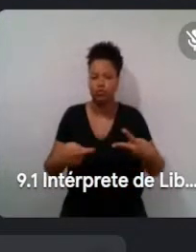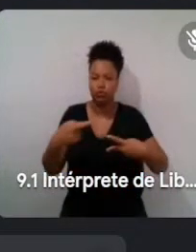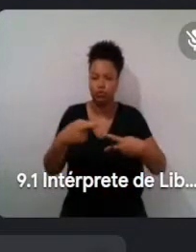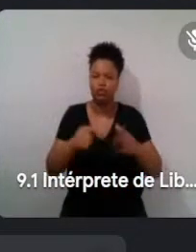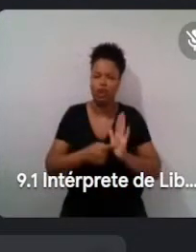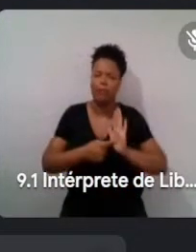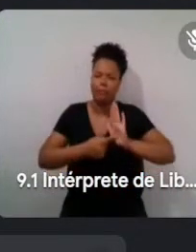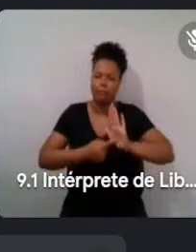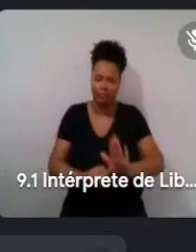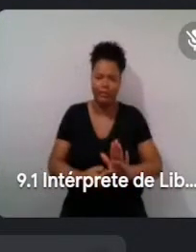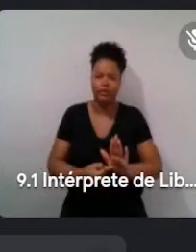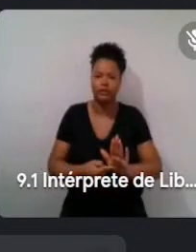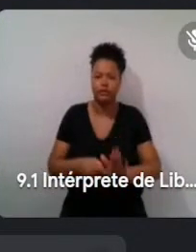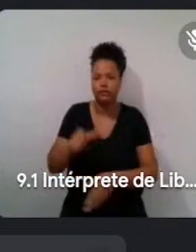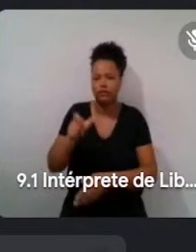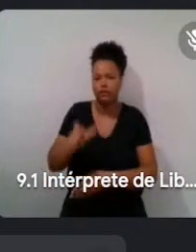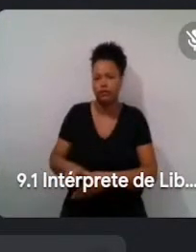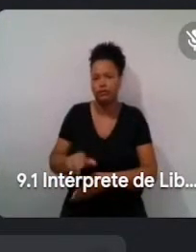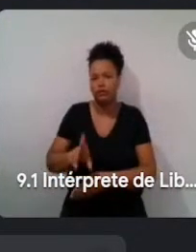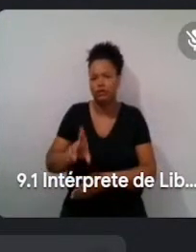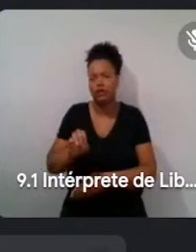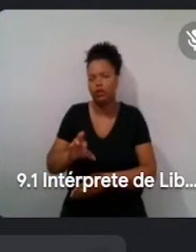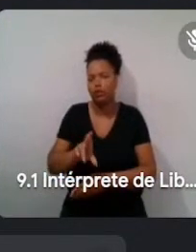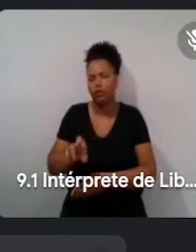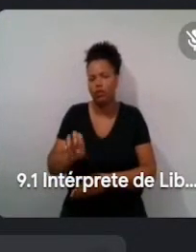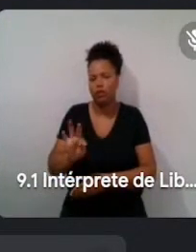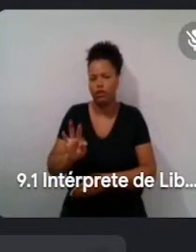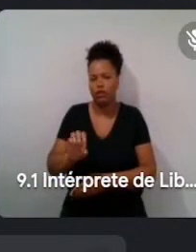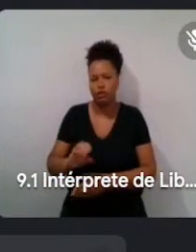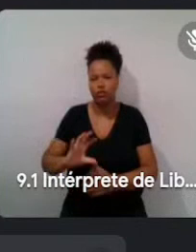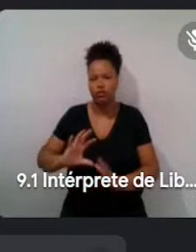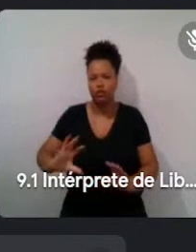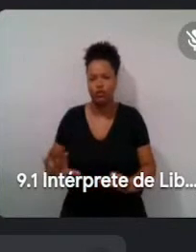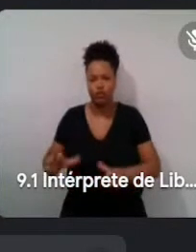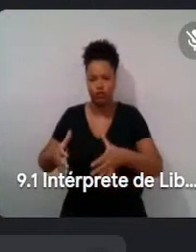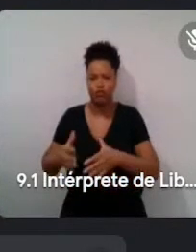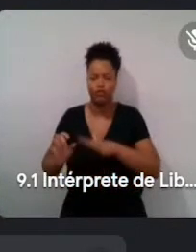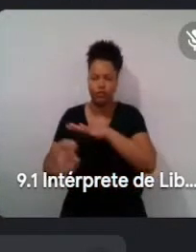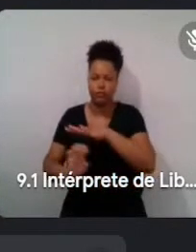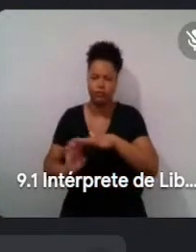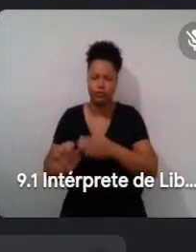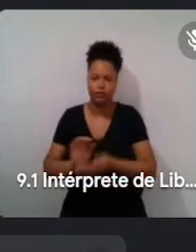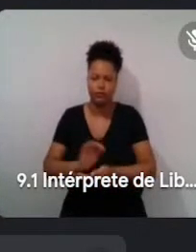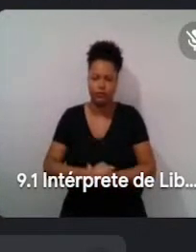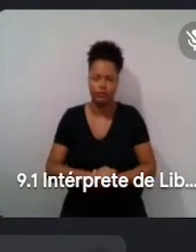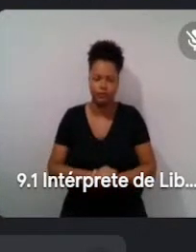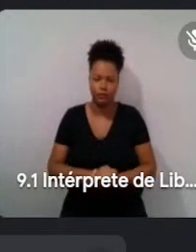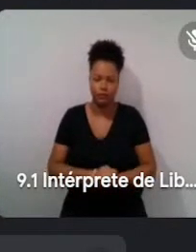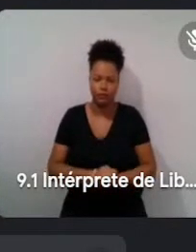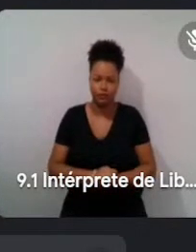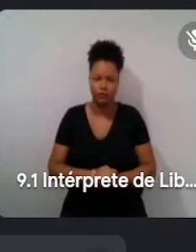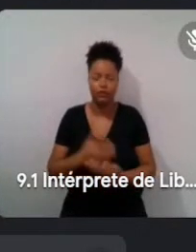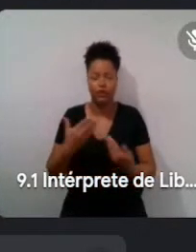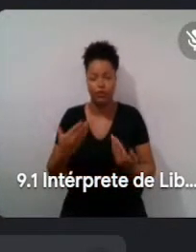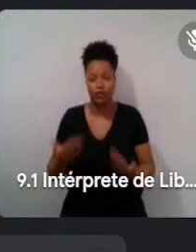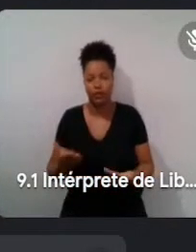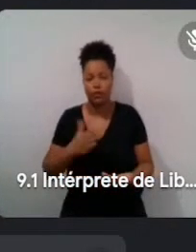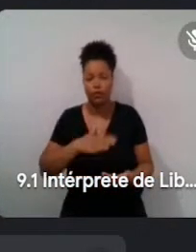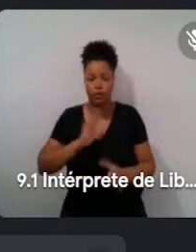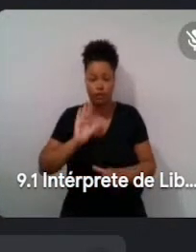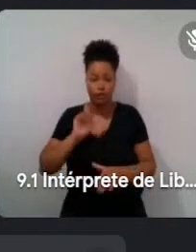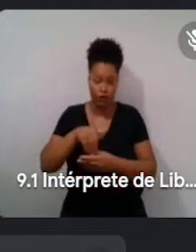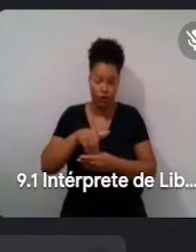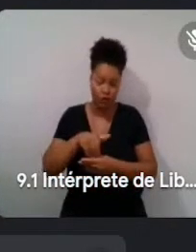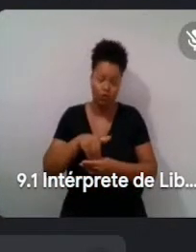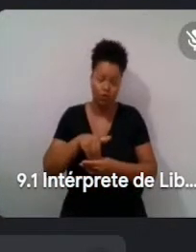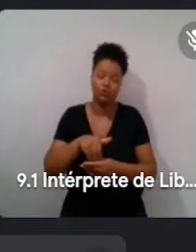pela recorrente Vandelucci e pela gremiação. Então, resumindo, senhor presidente, no meu voto eu conheço